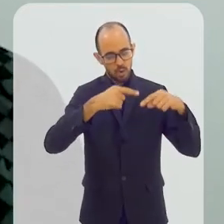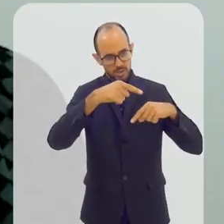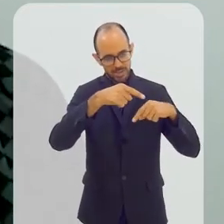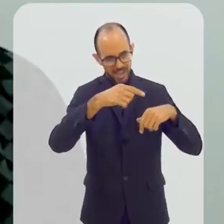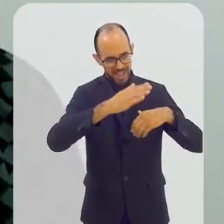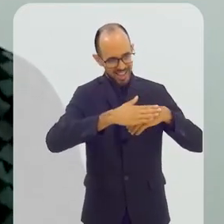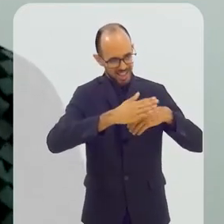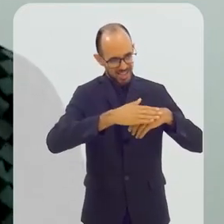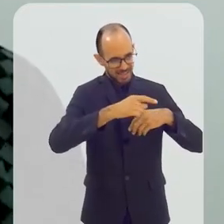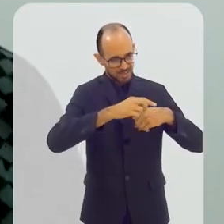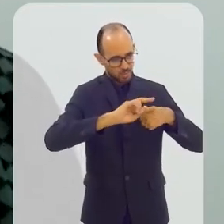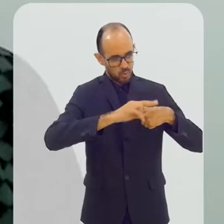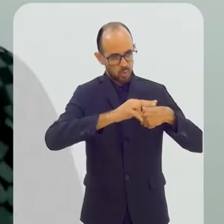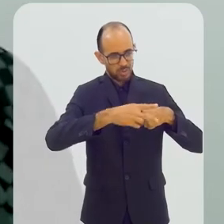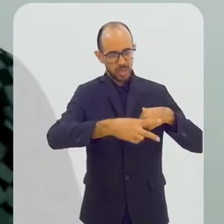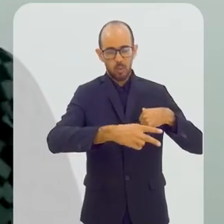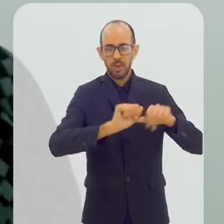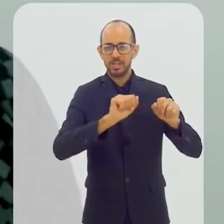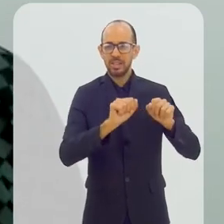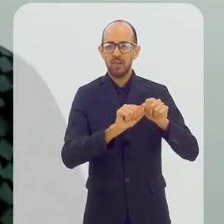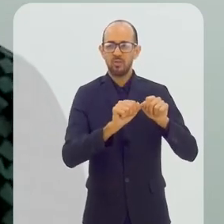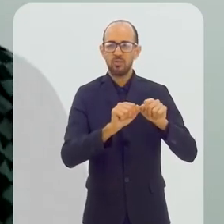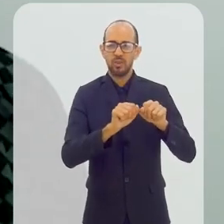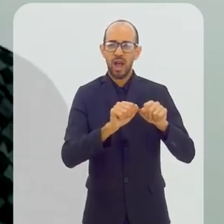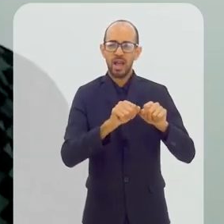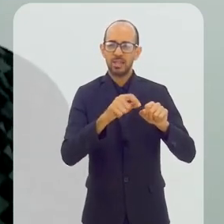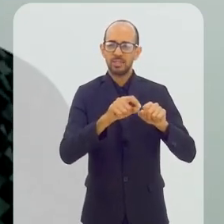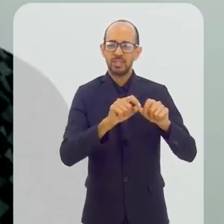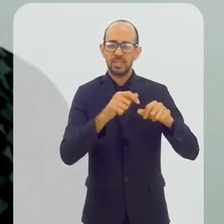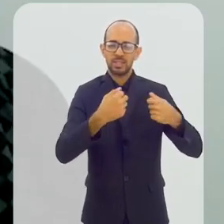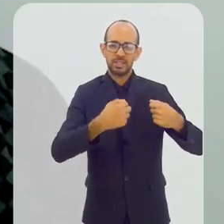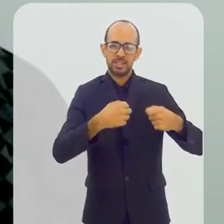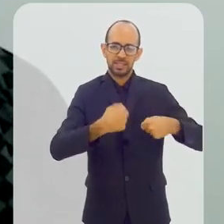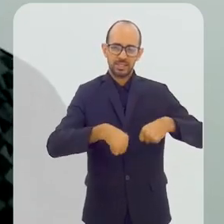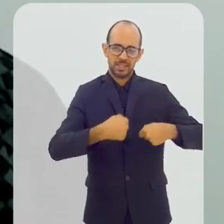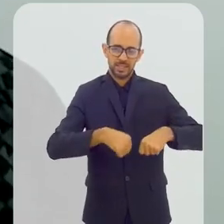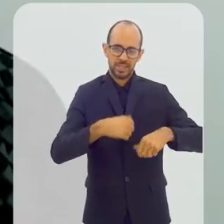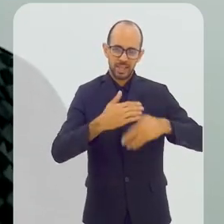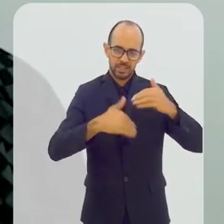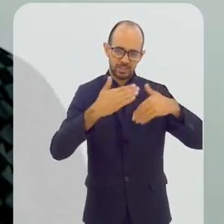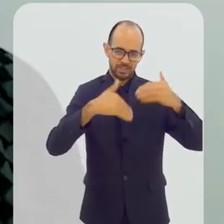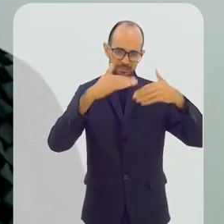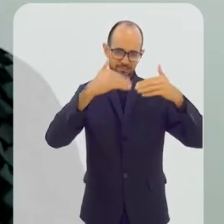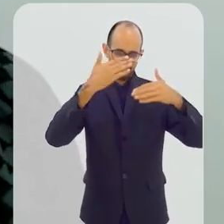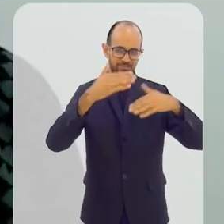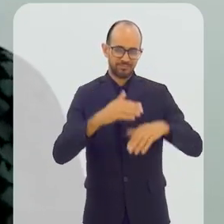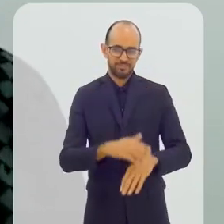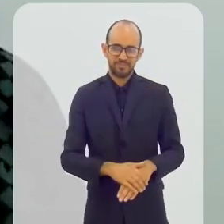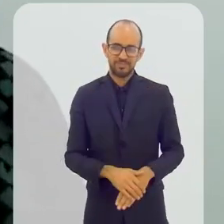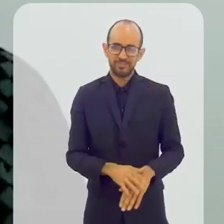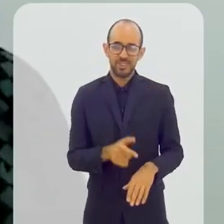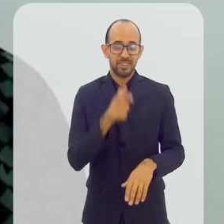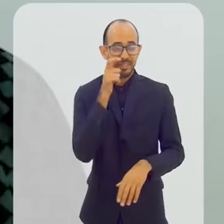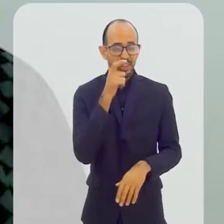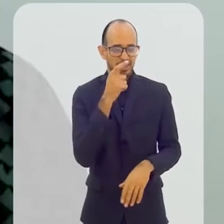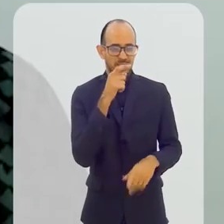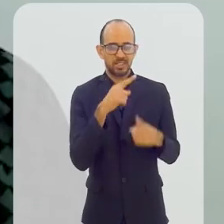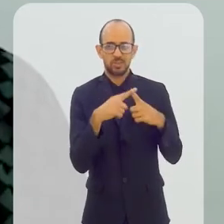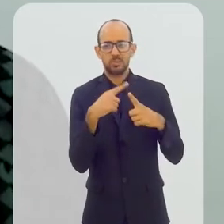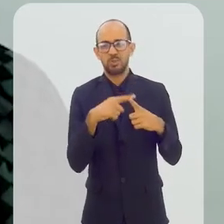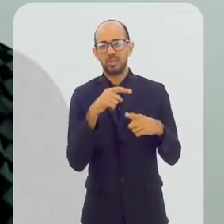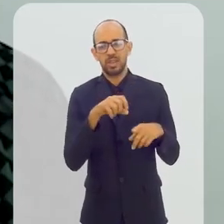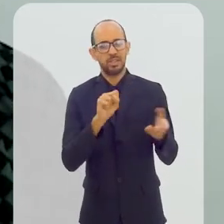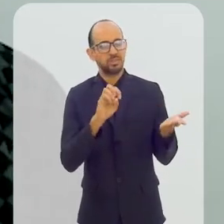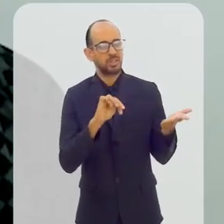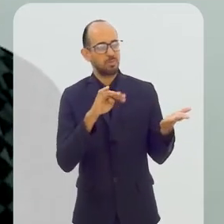de consciência vai respondendo às demandas e às necessidades que vão surgindo no dia a dia. Então, o que é mais interessante disso tudo,